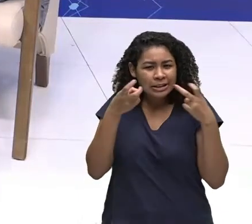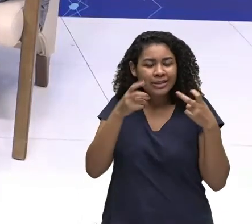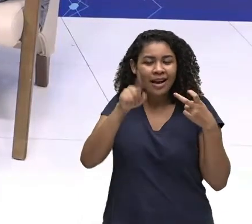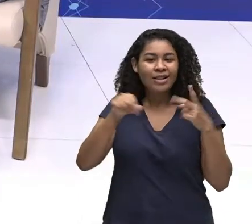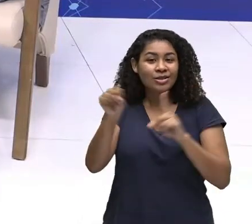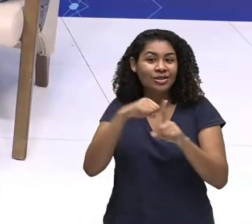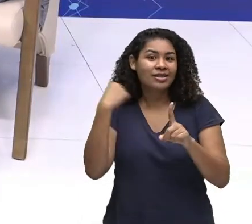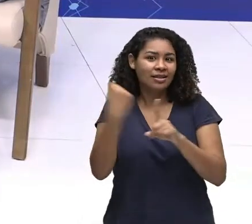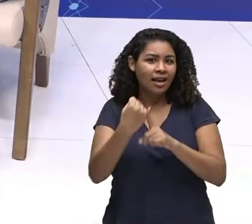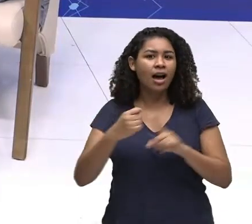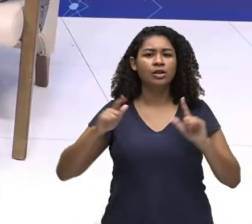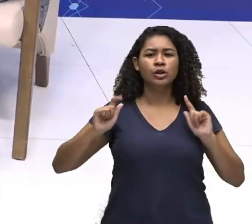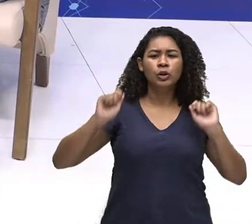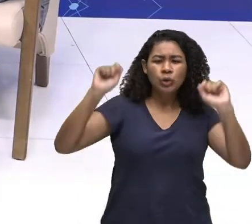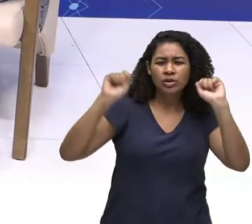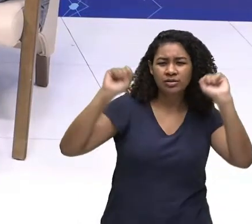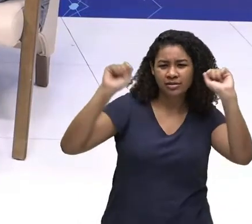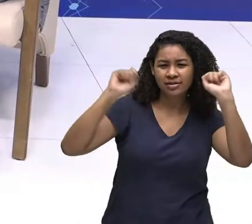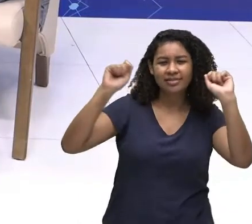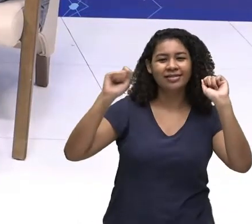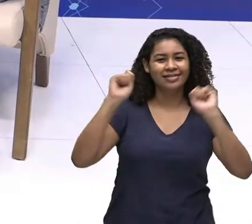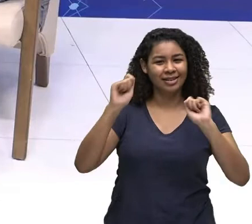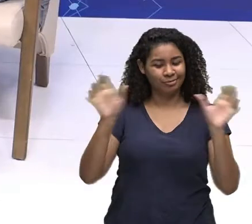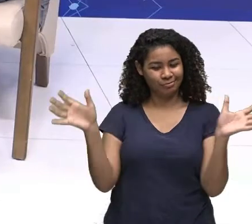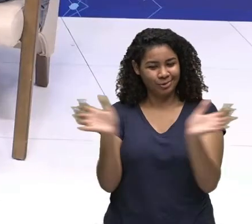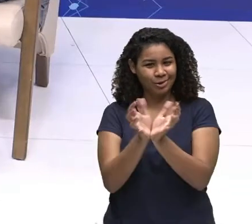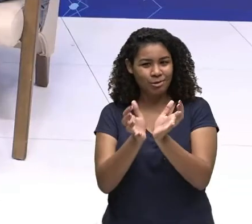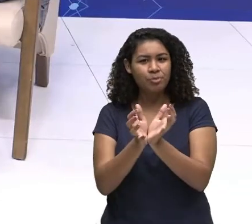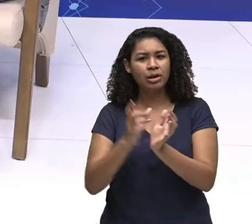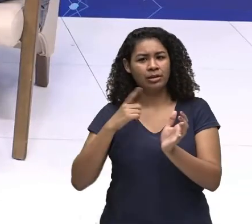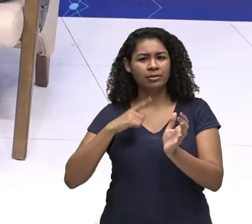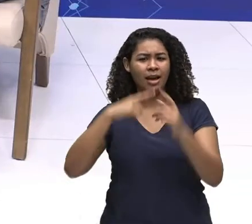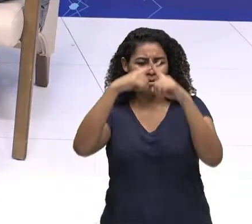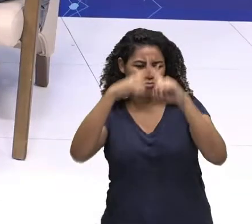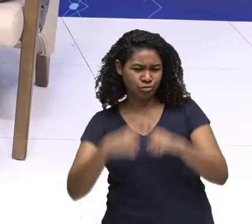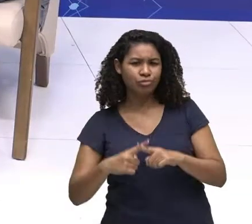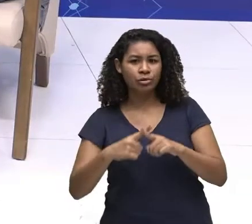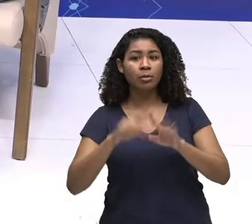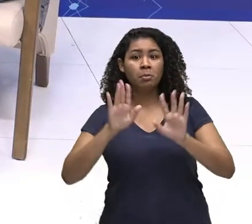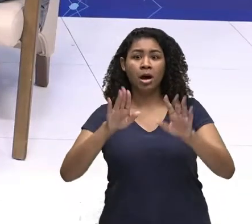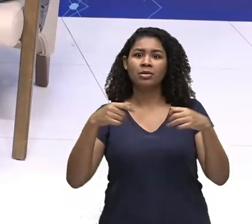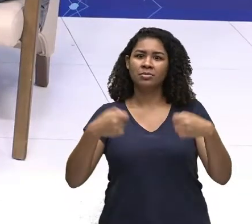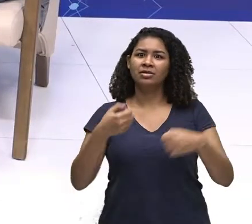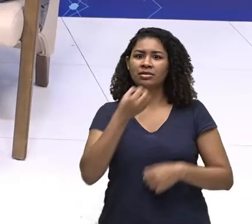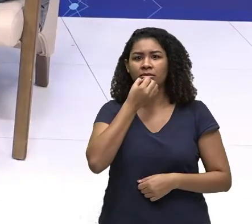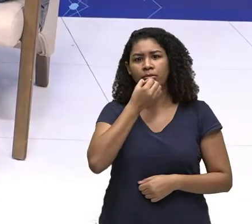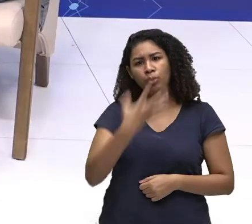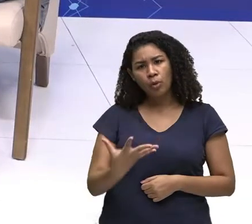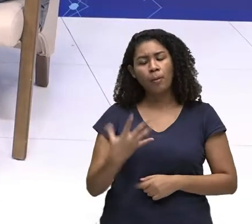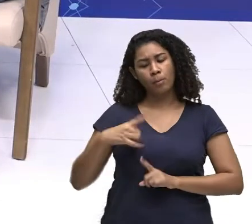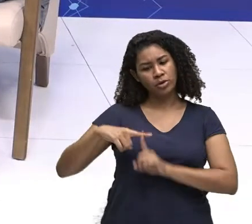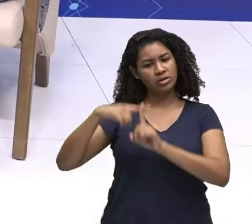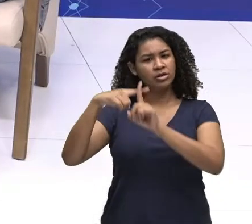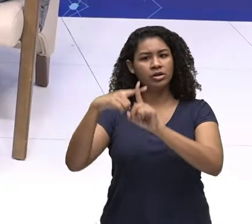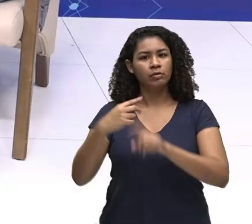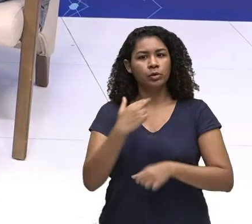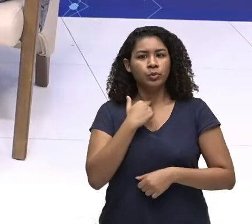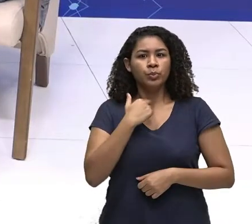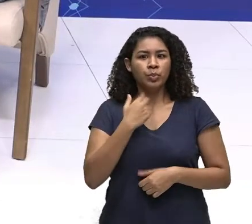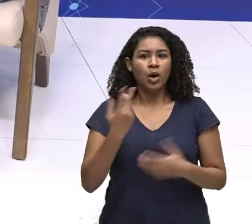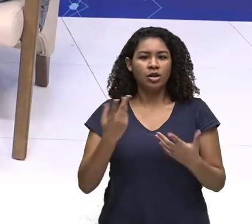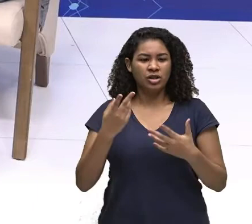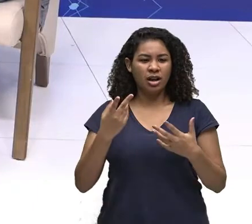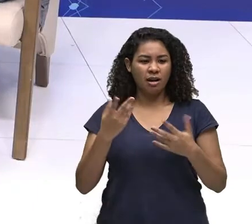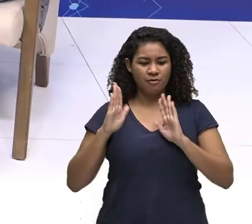torcidas, até para que tenha essa visão de que tipo, existe uma rivalidade, mas ela precisa ser saudável. Não é uma rivalidade pautada